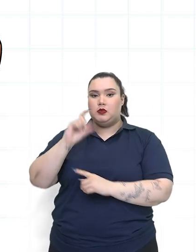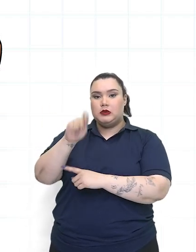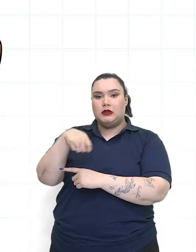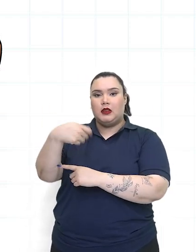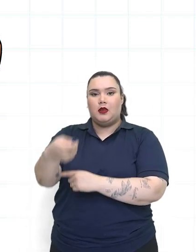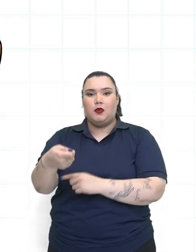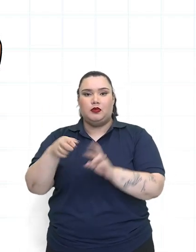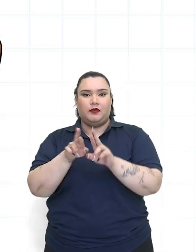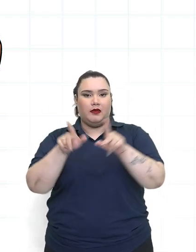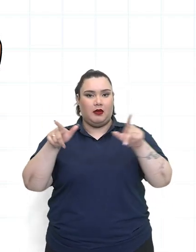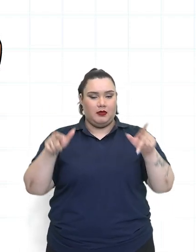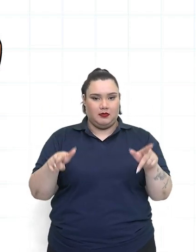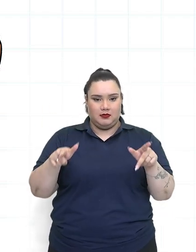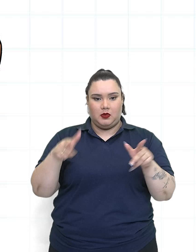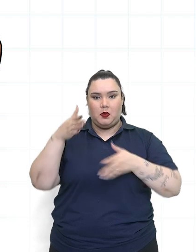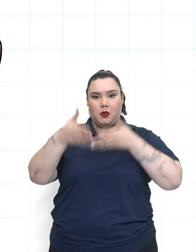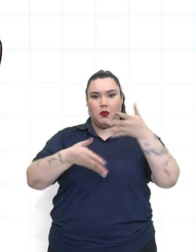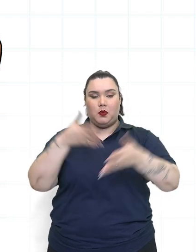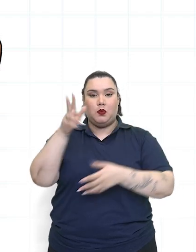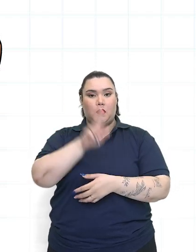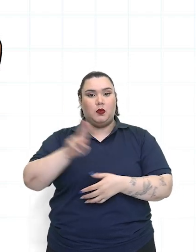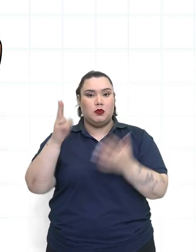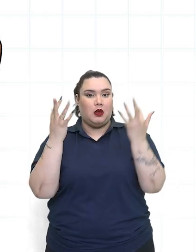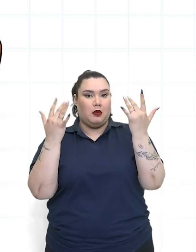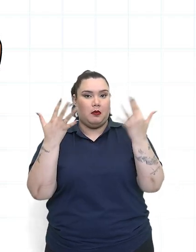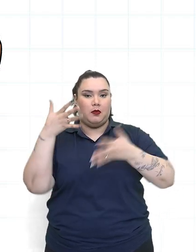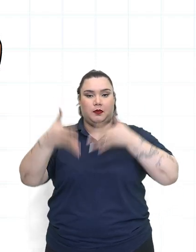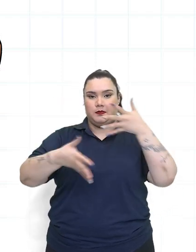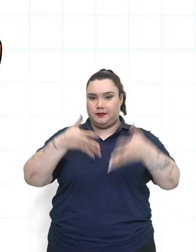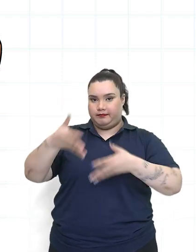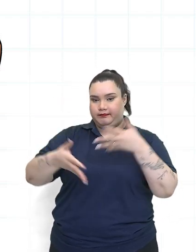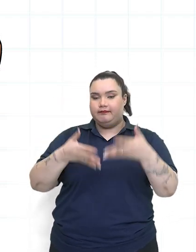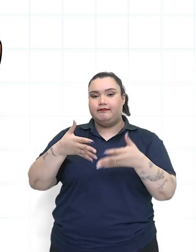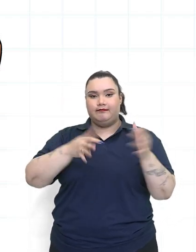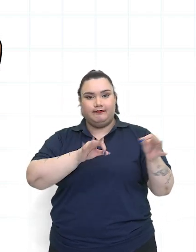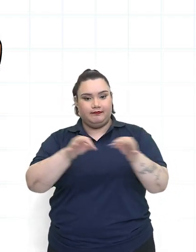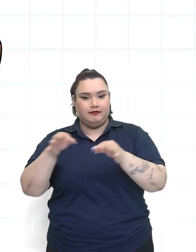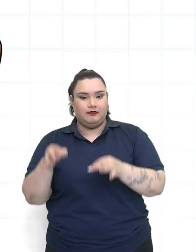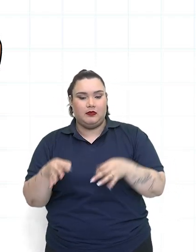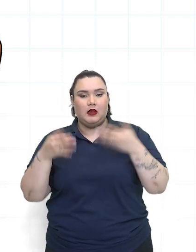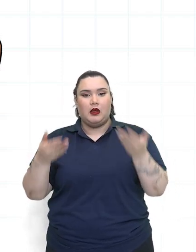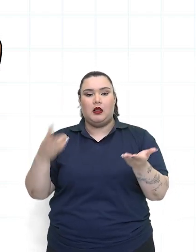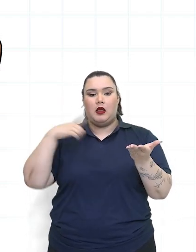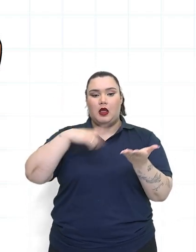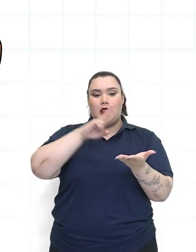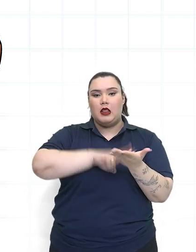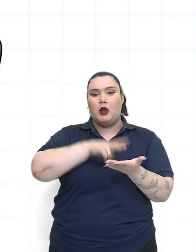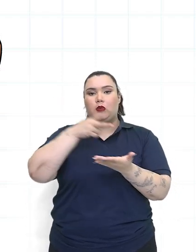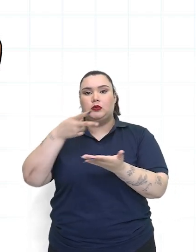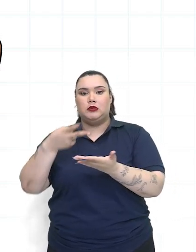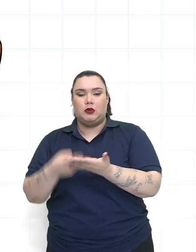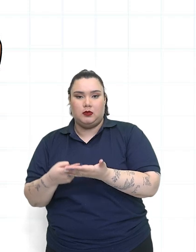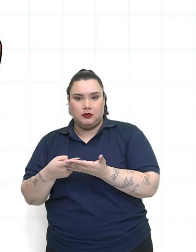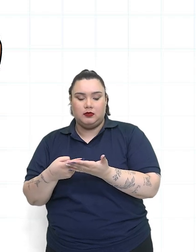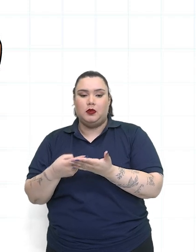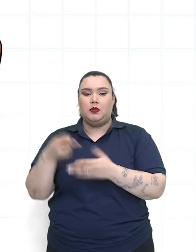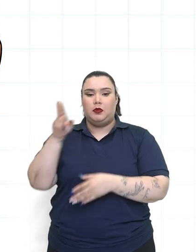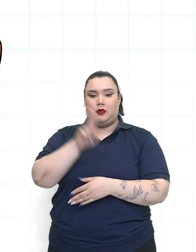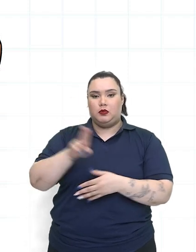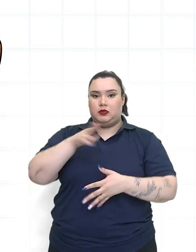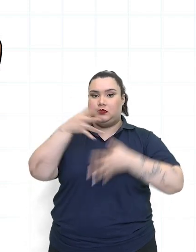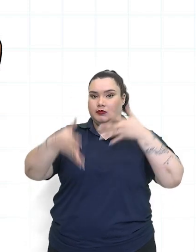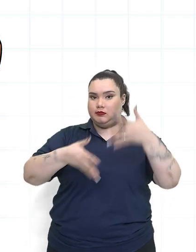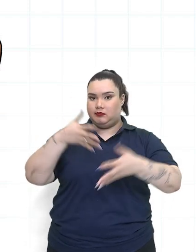sinal diferenciado aí feito com as mãos. E aí eles traduzem por meio